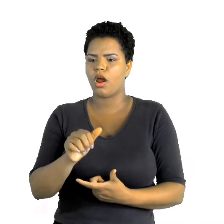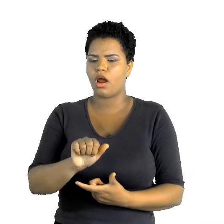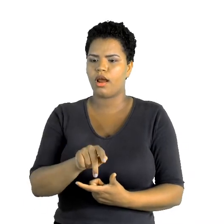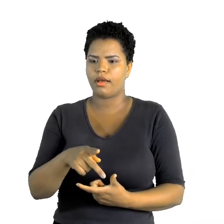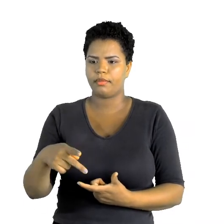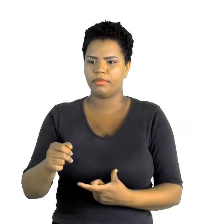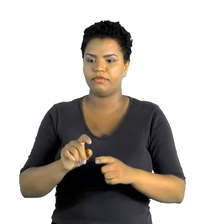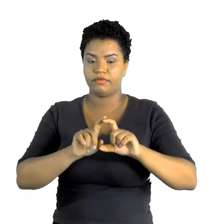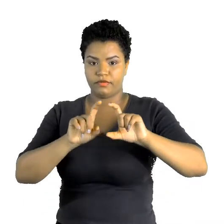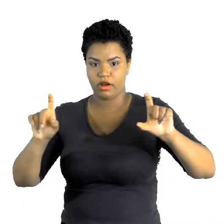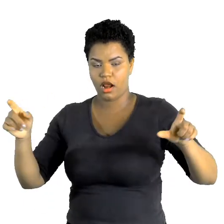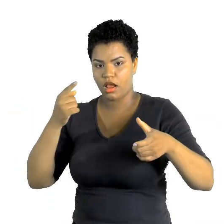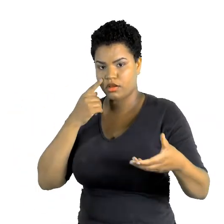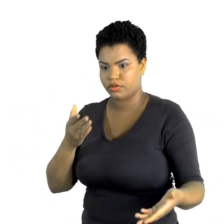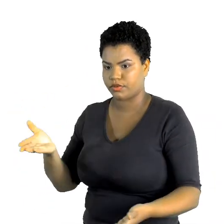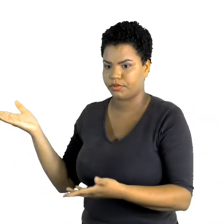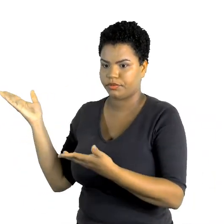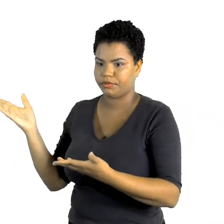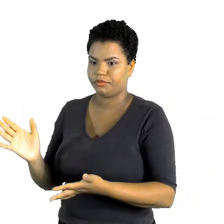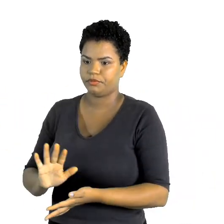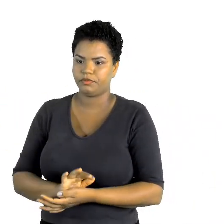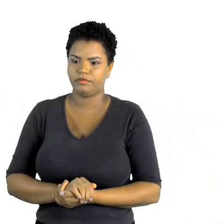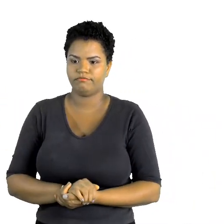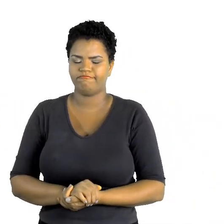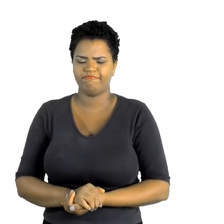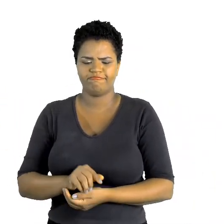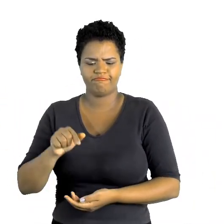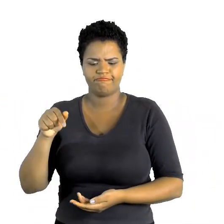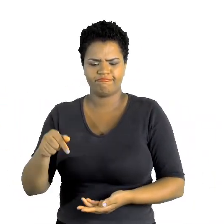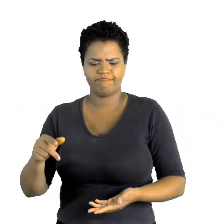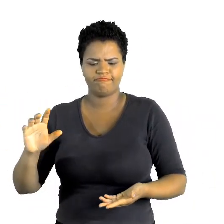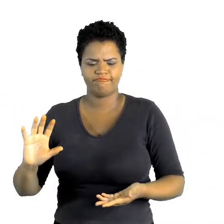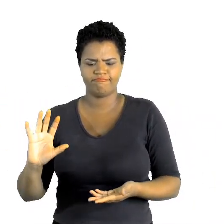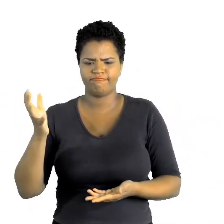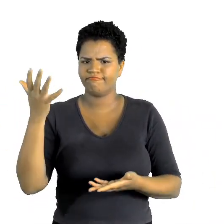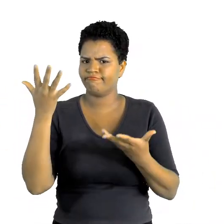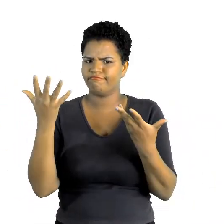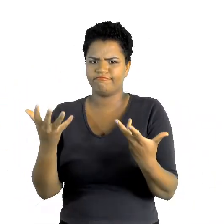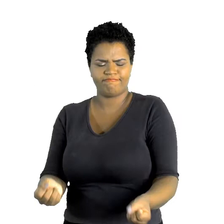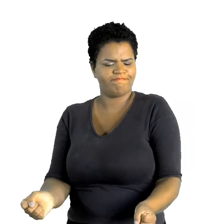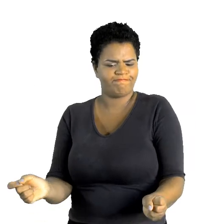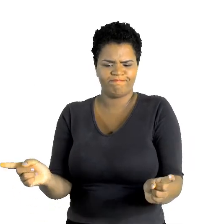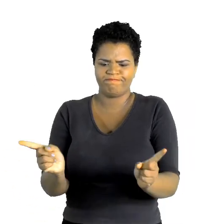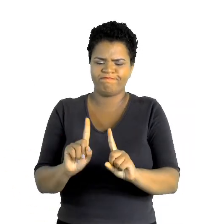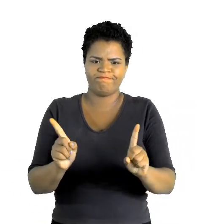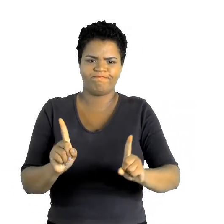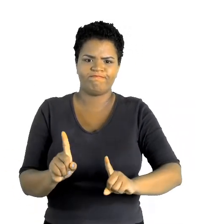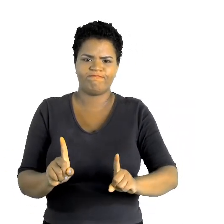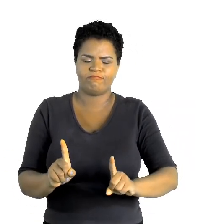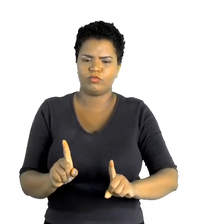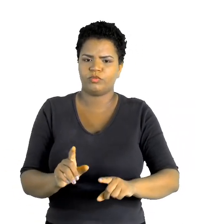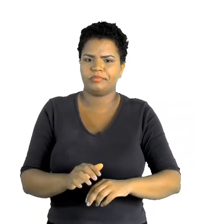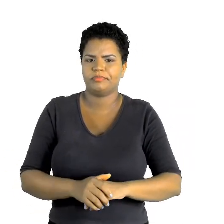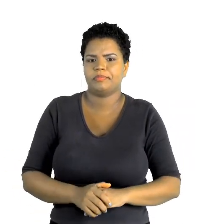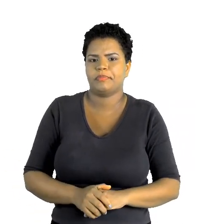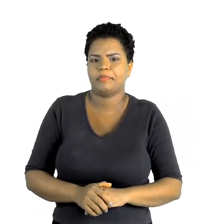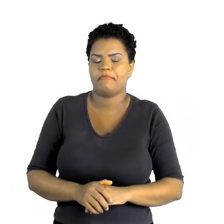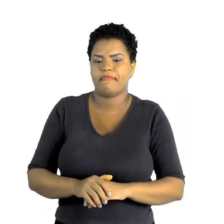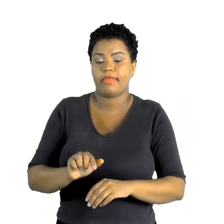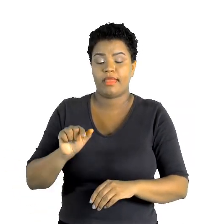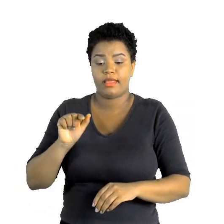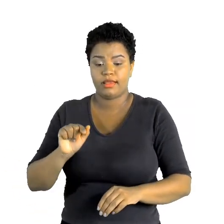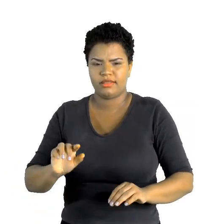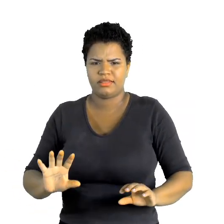is unacceptable. Essa situação é inaceitável. Ou então, esta situação